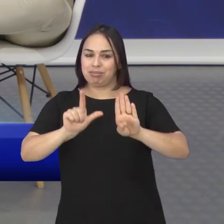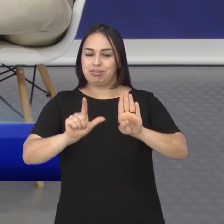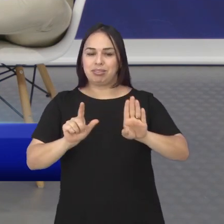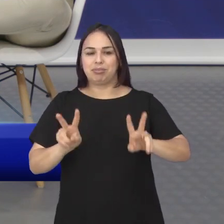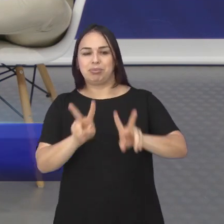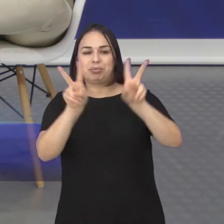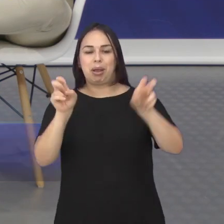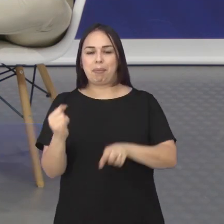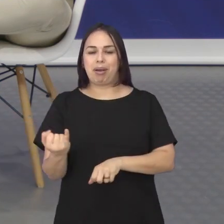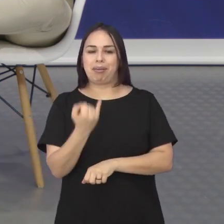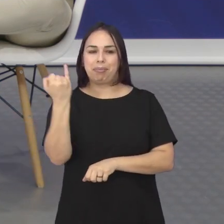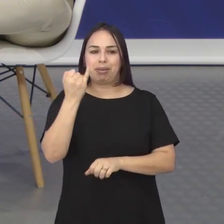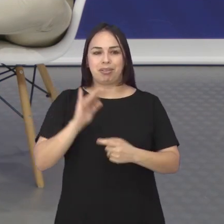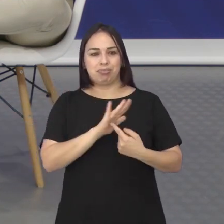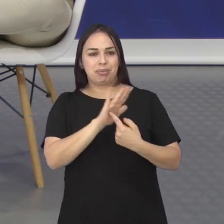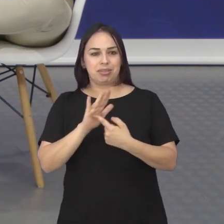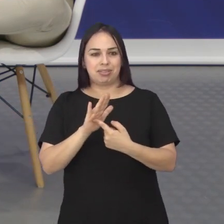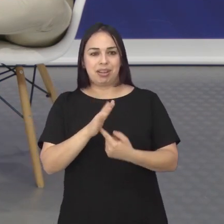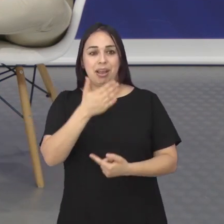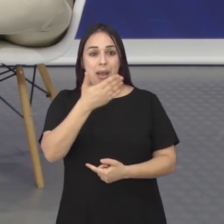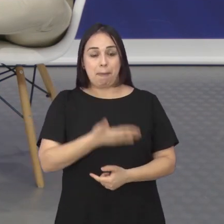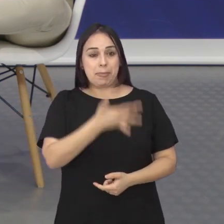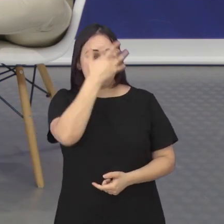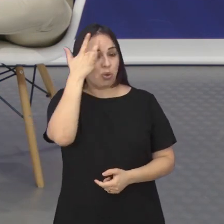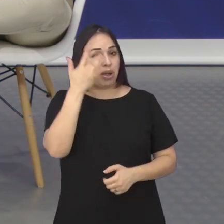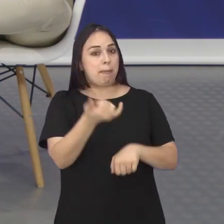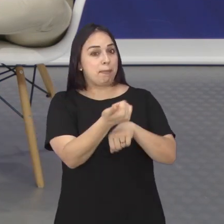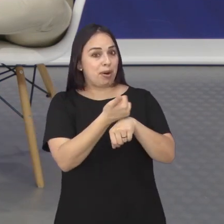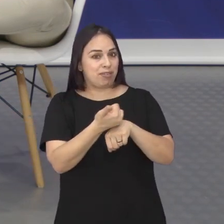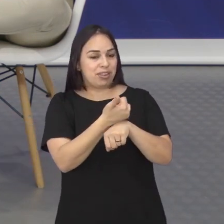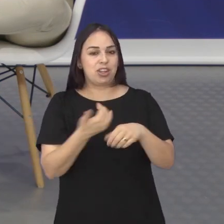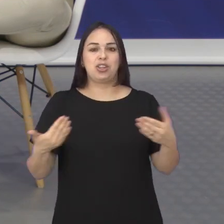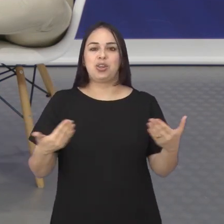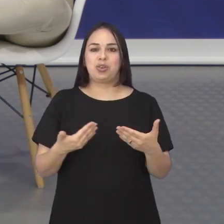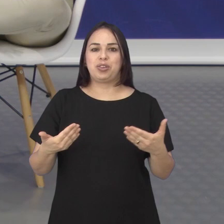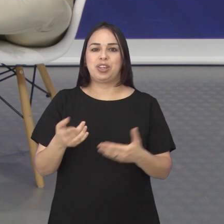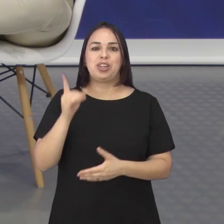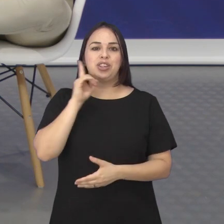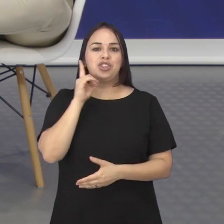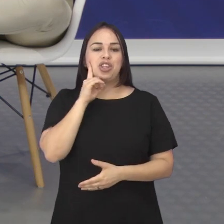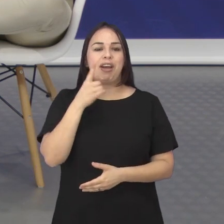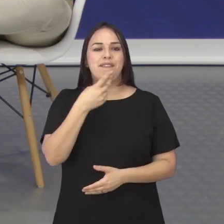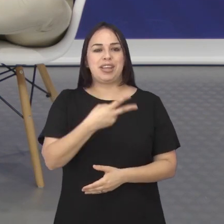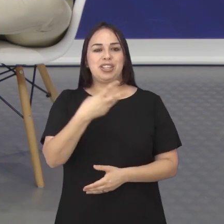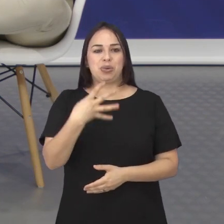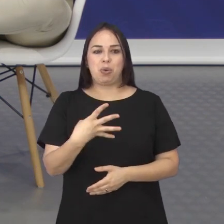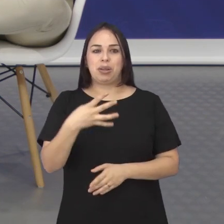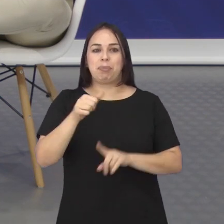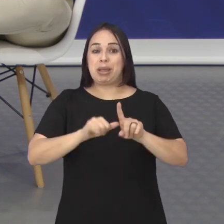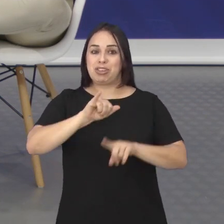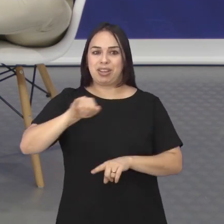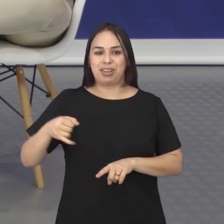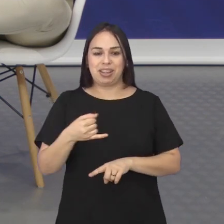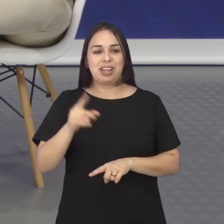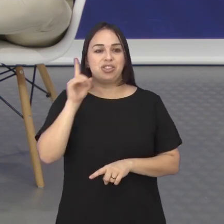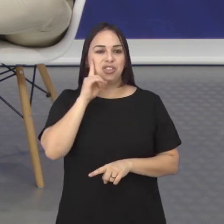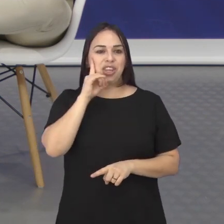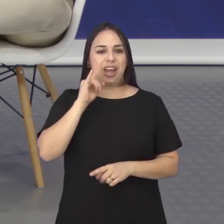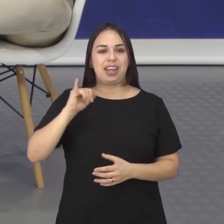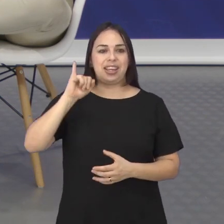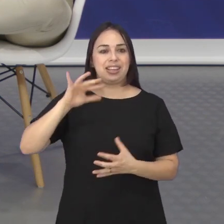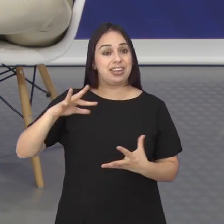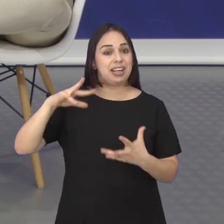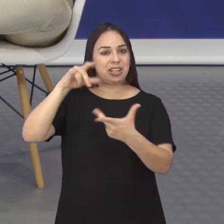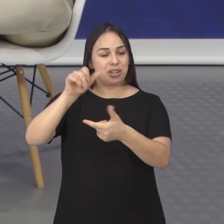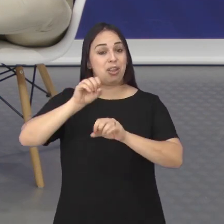de temas importantes para a cidade com quem entende do assunto. E hoje, no dia 24 de janeiro, é